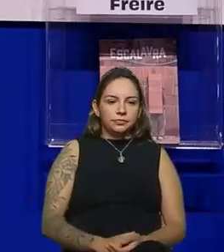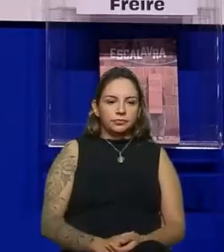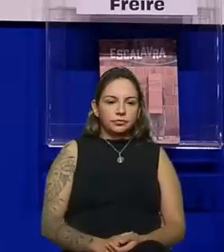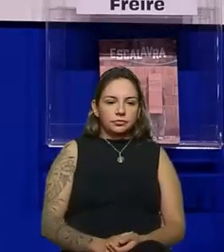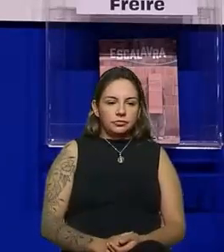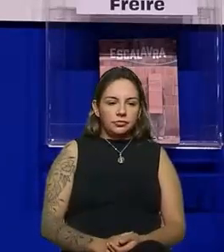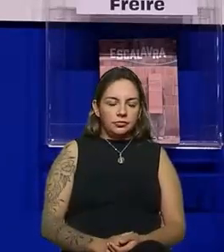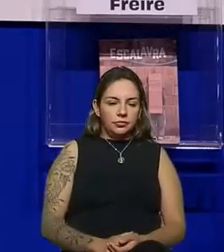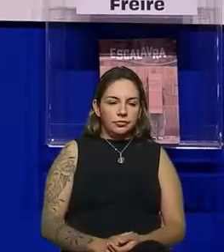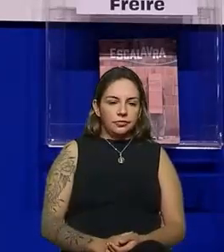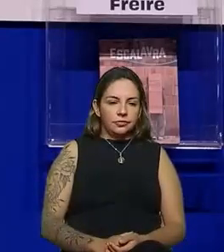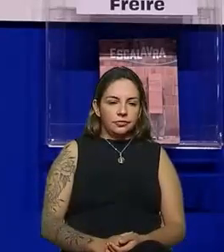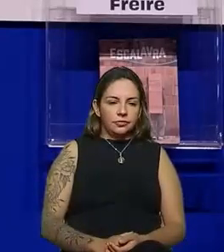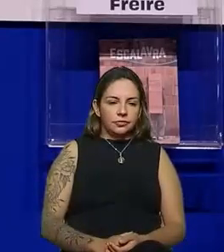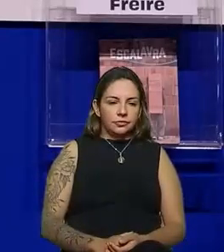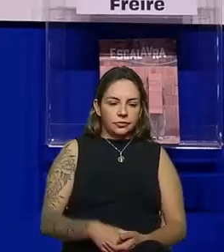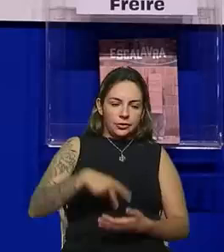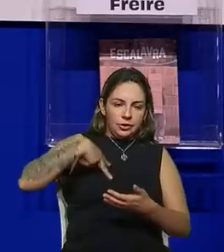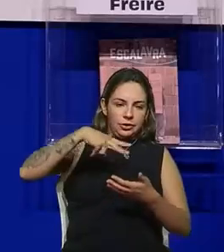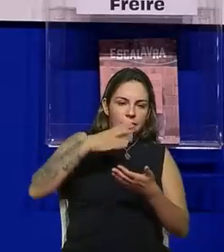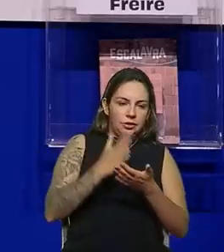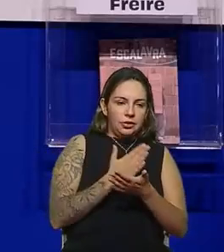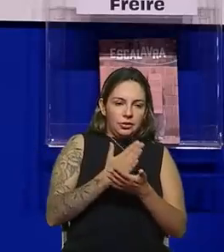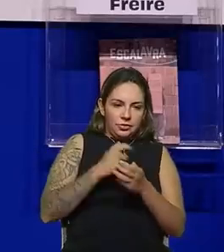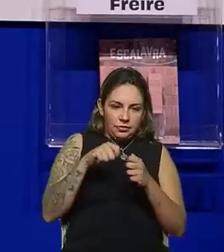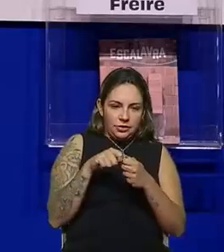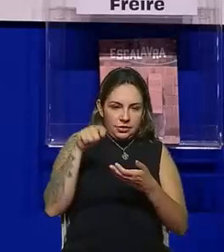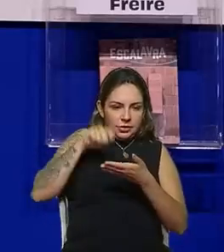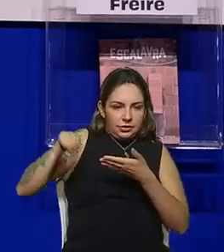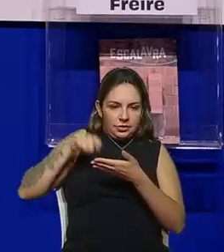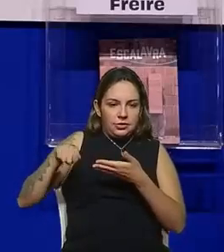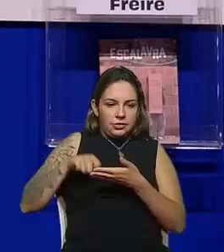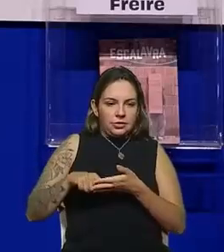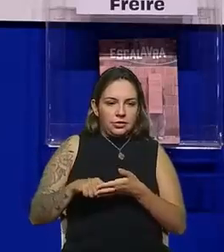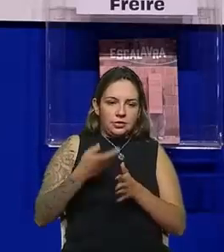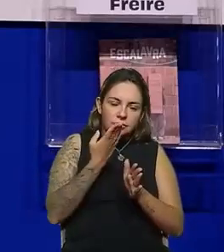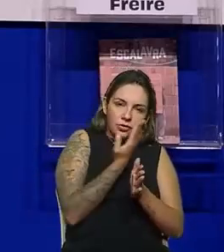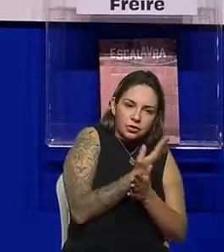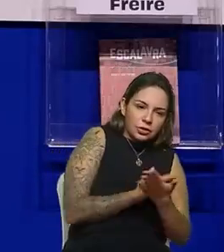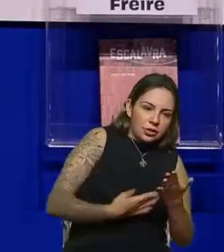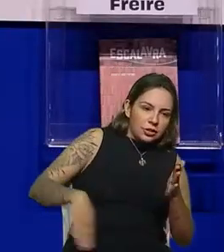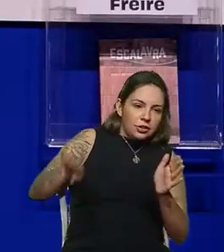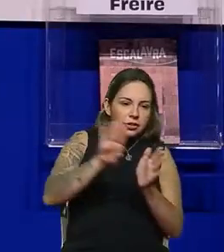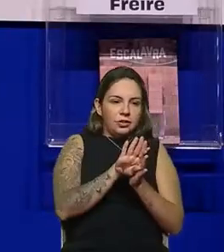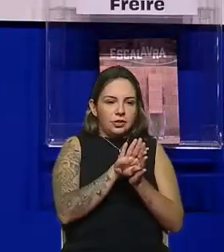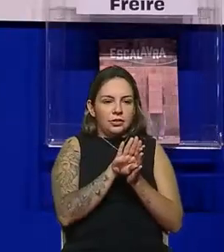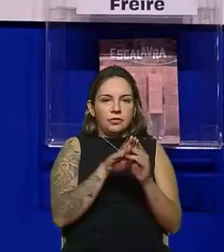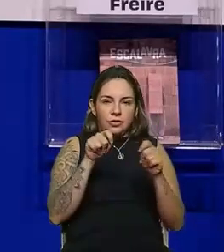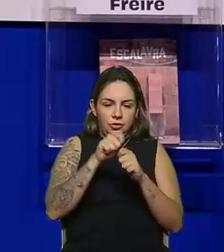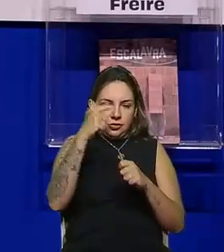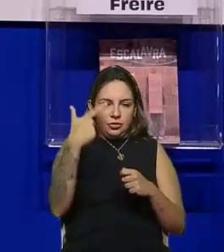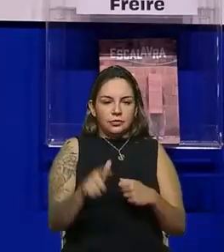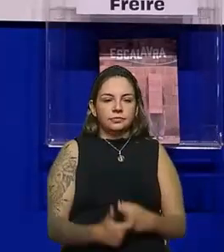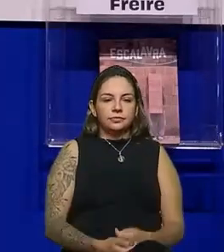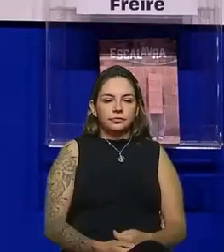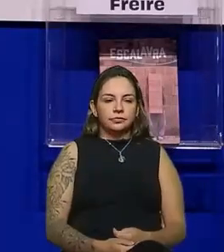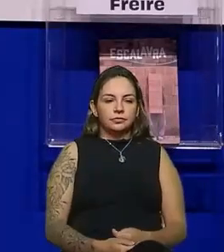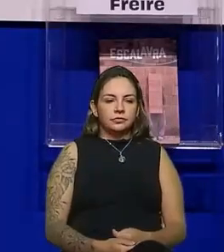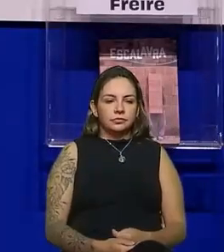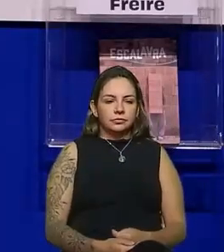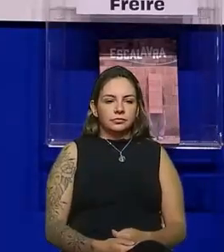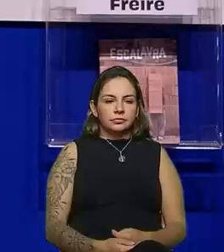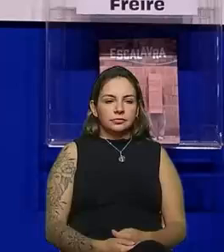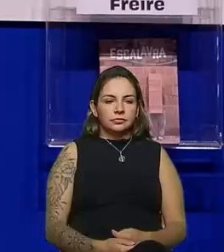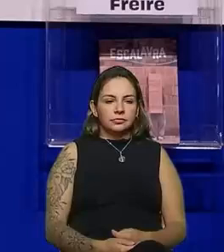compulsivo, quase paranoico, eu leio o livro e vou fazendo a correção. Quando eu chego à última página, o livro está revisado. E aí eu disse, puxa, isso é